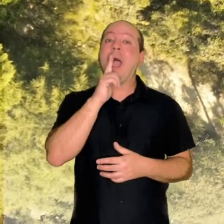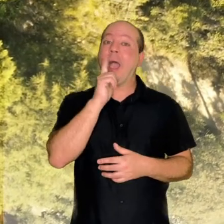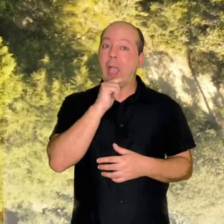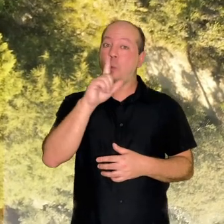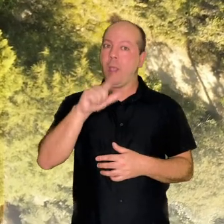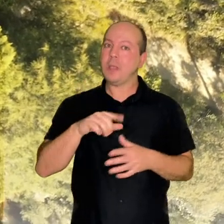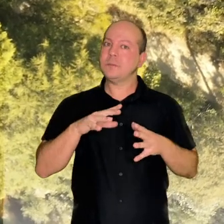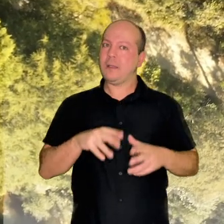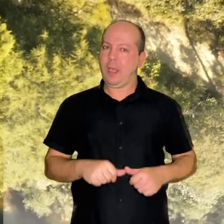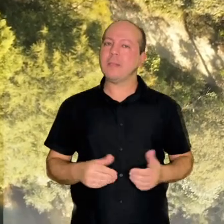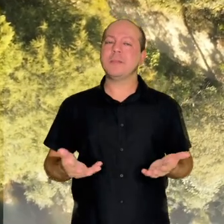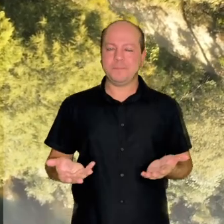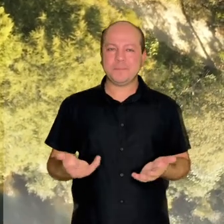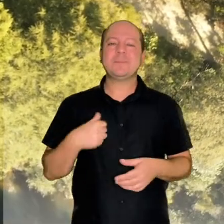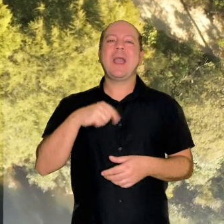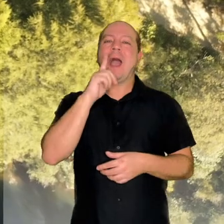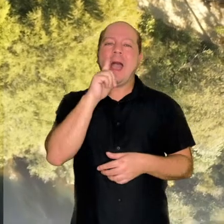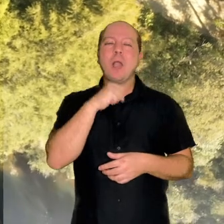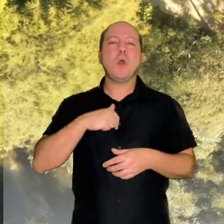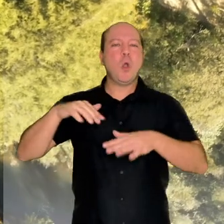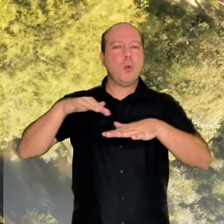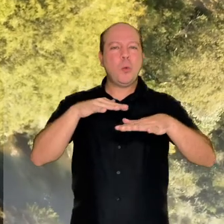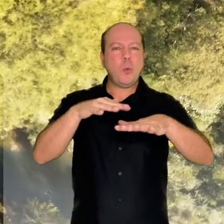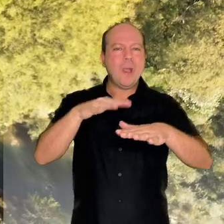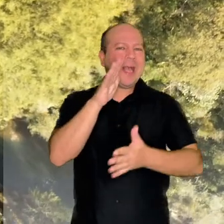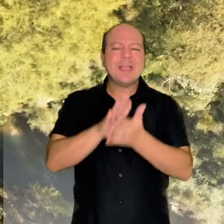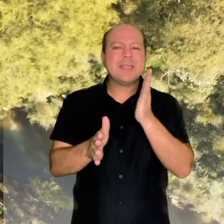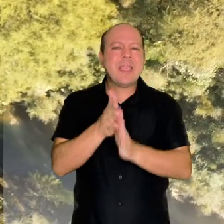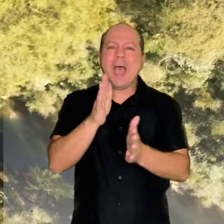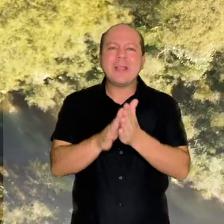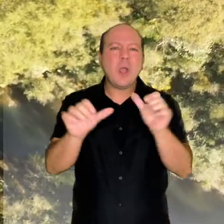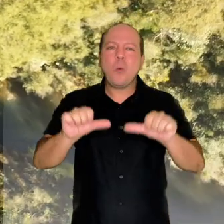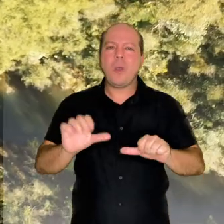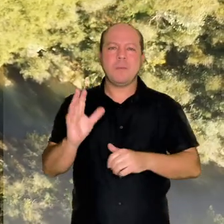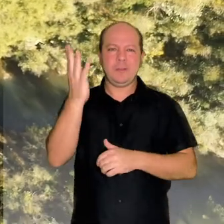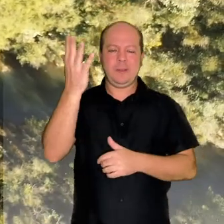A água é sagrada. Onde a água bate, nada mais igual.